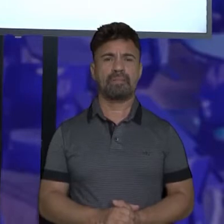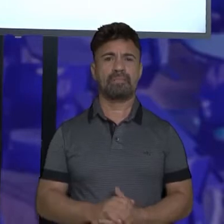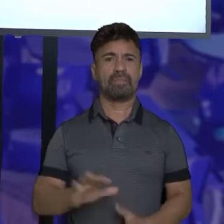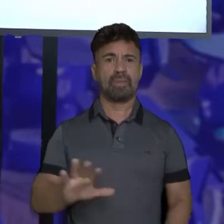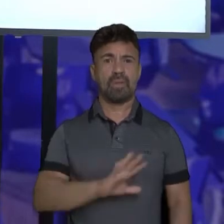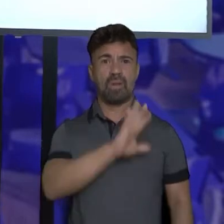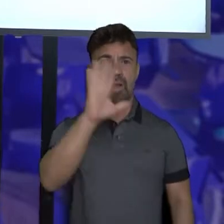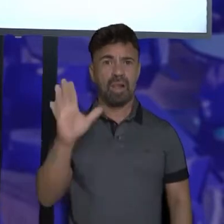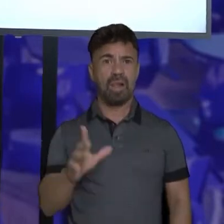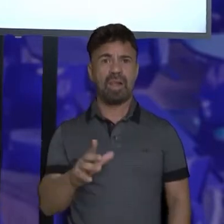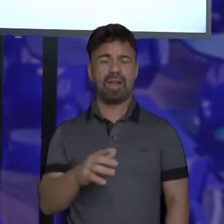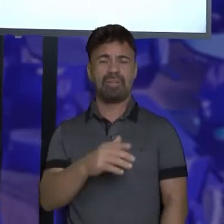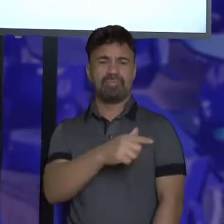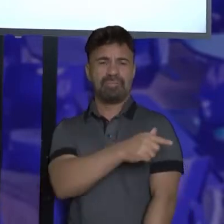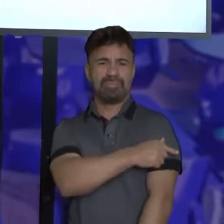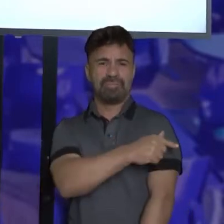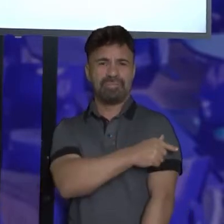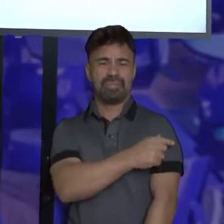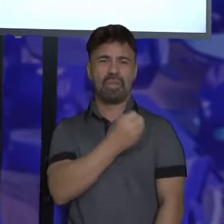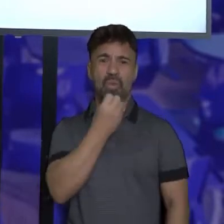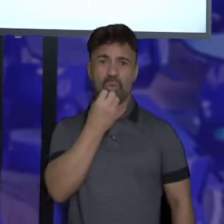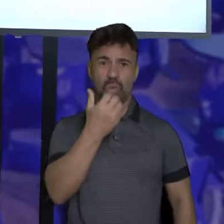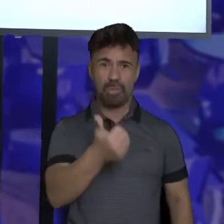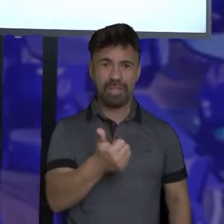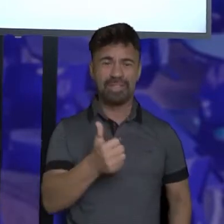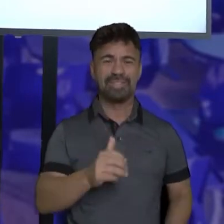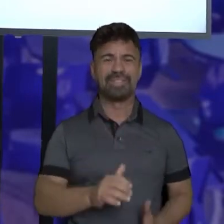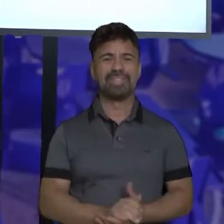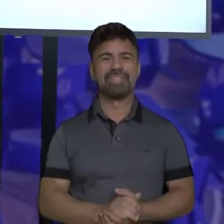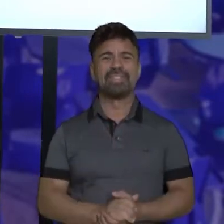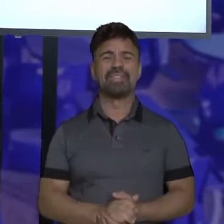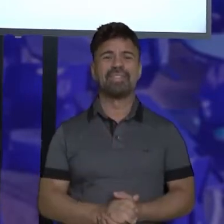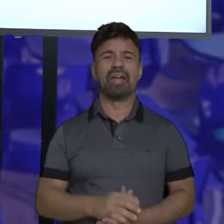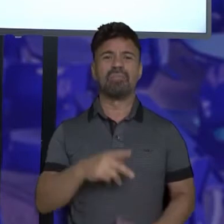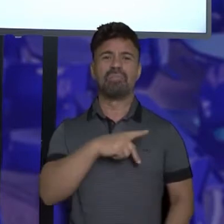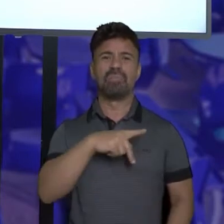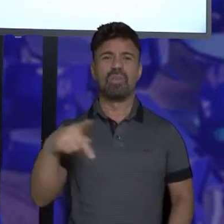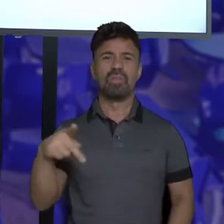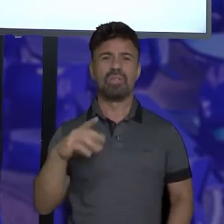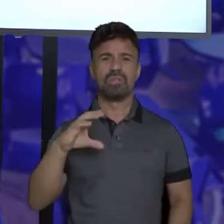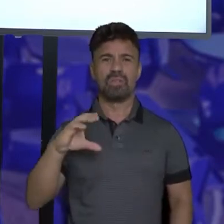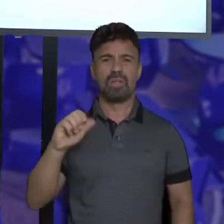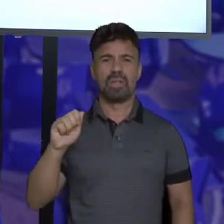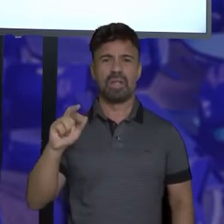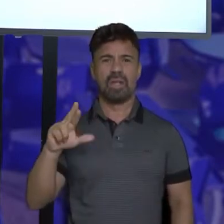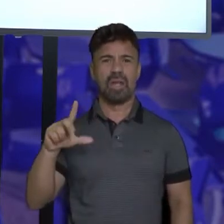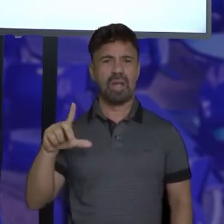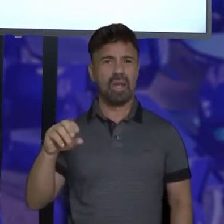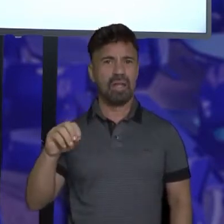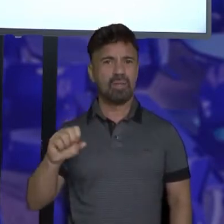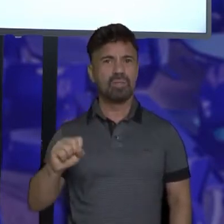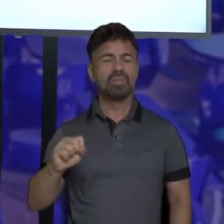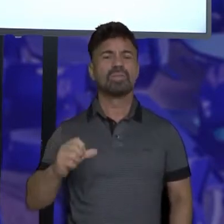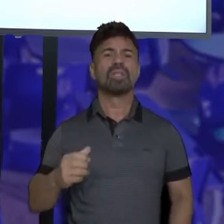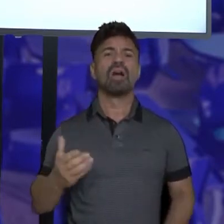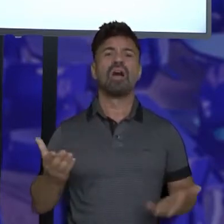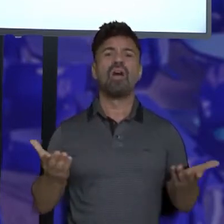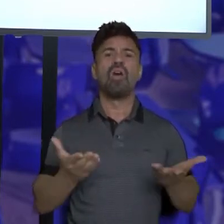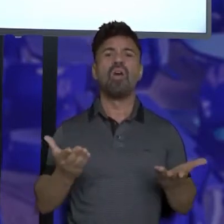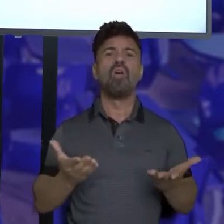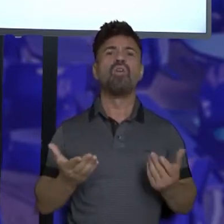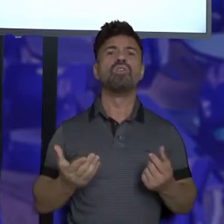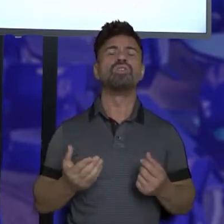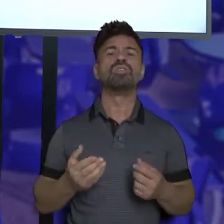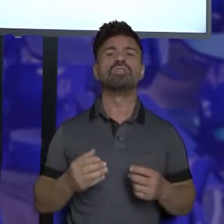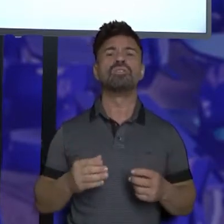Olá pessoal do 7º ano, tudo bem com vocês? Eu sou o professor Carlos Albino e hoje nós vamos falar um